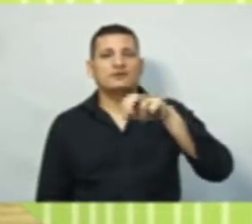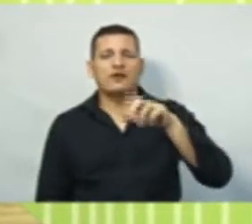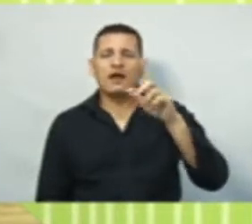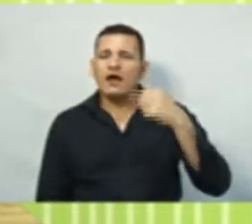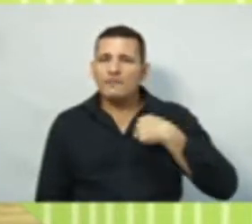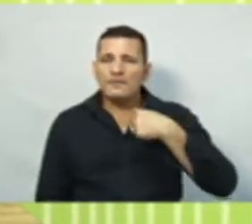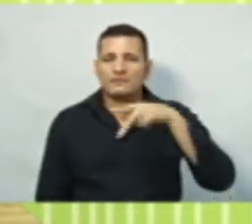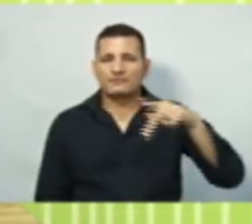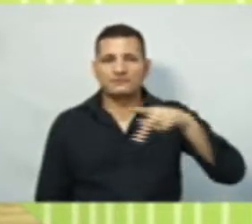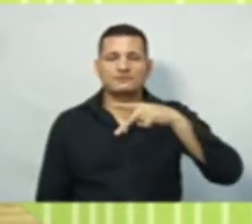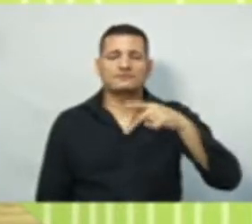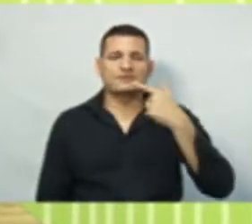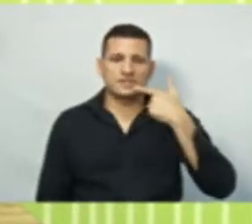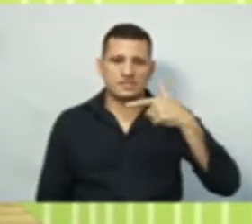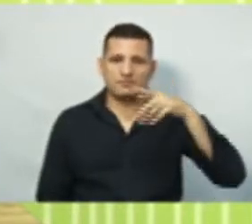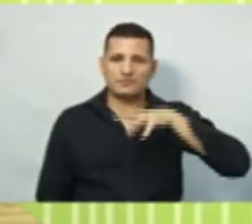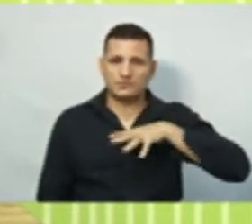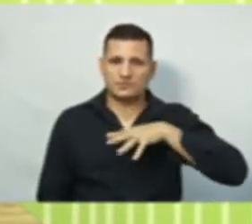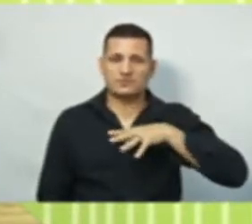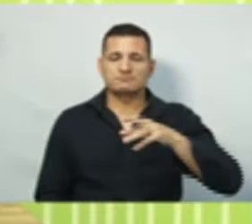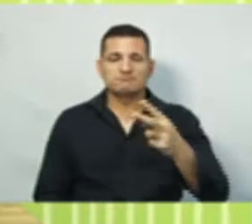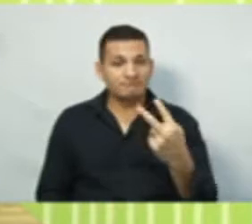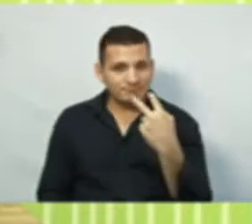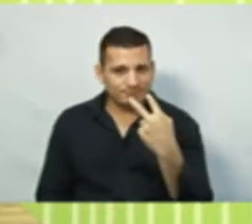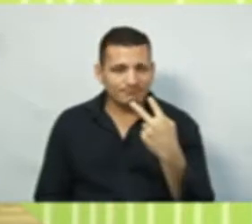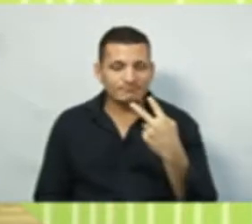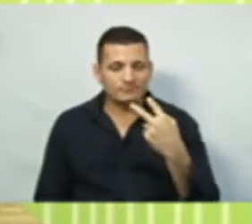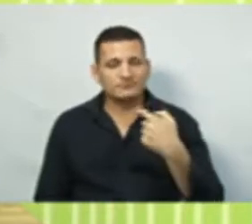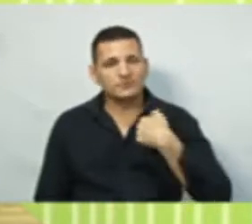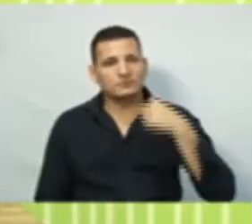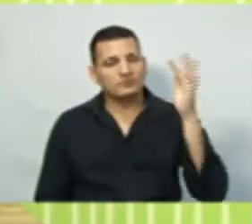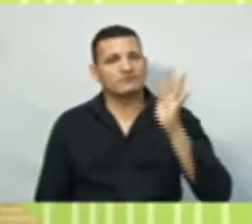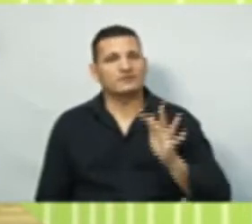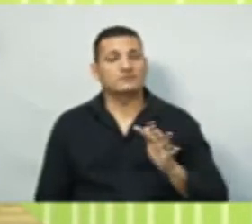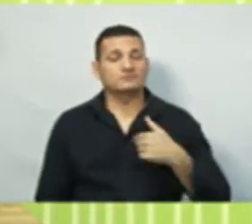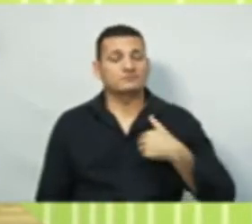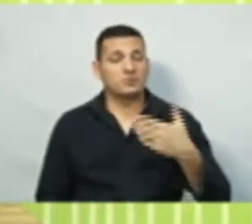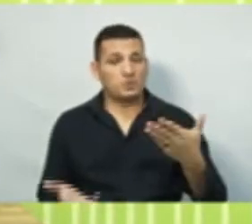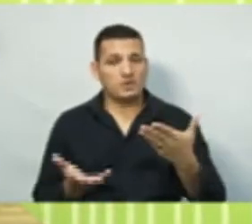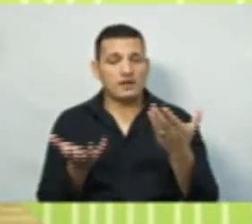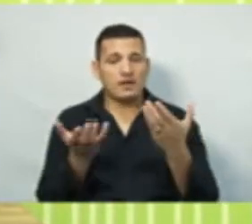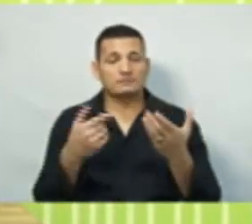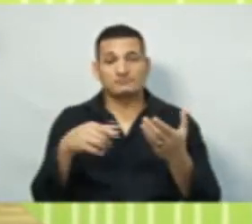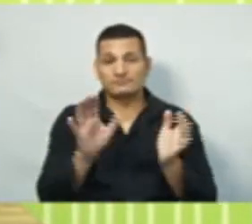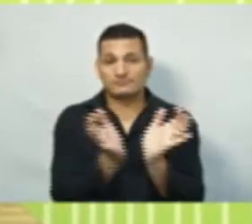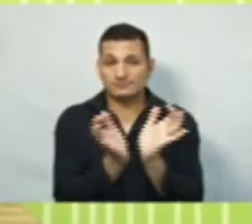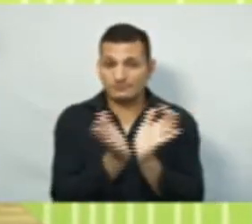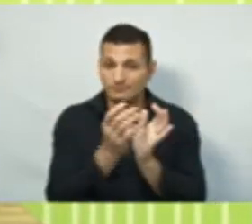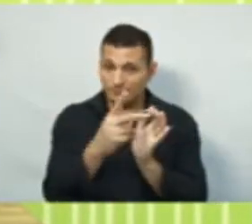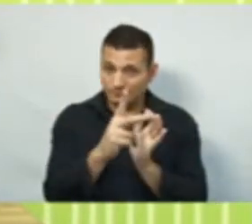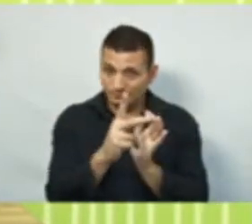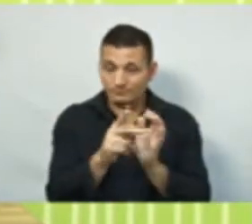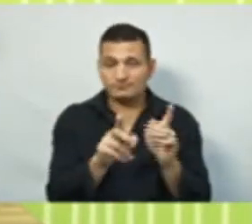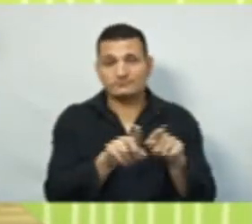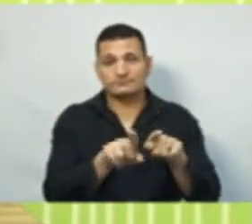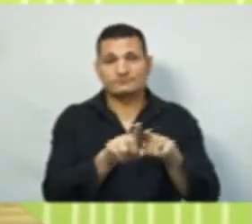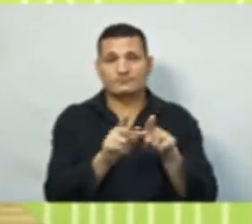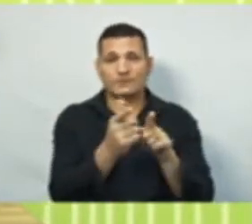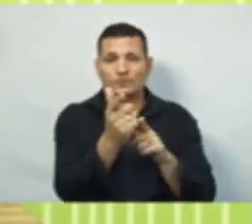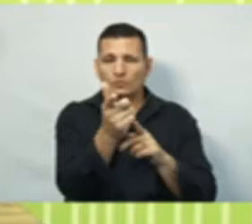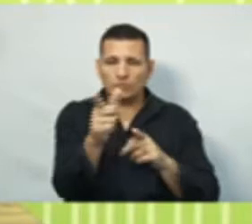muito feliz e hoje eu quero que a turma dela, bem como das outras